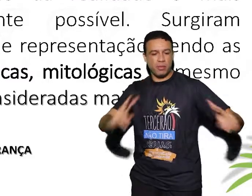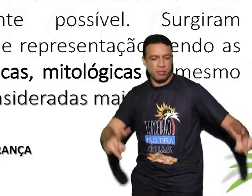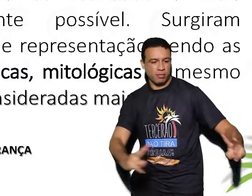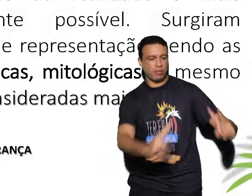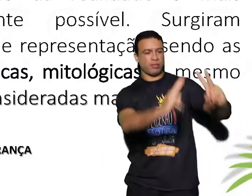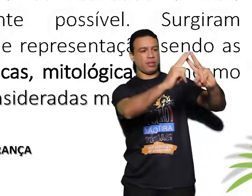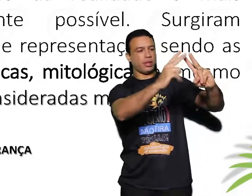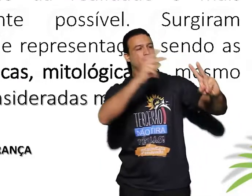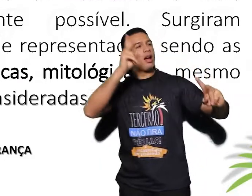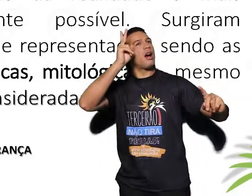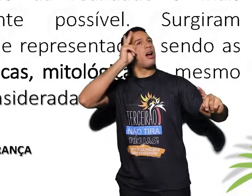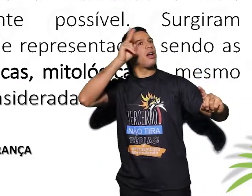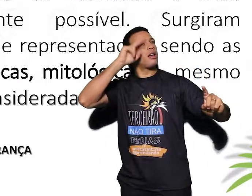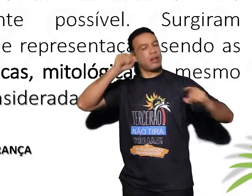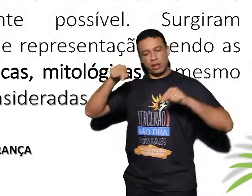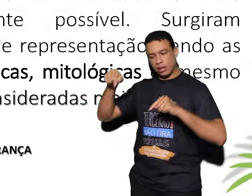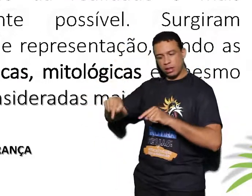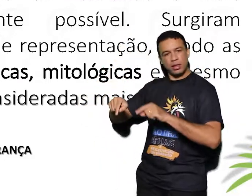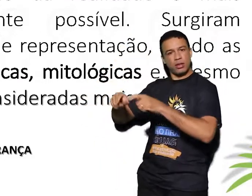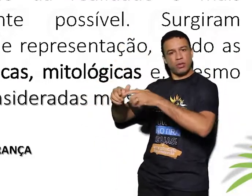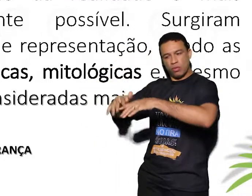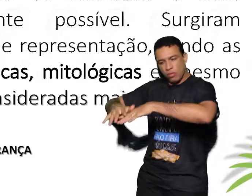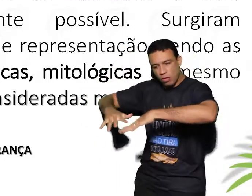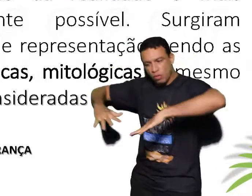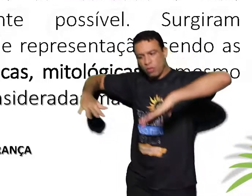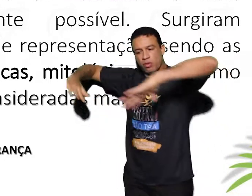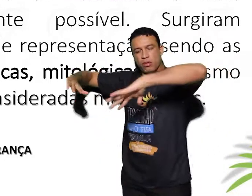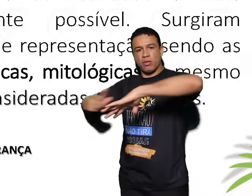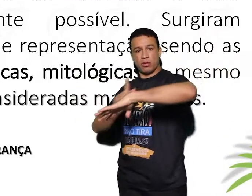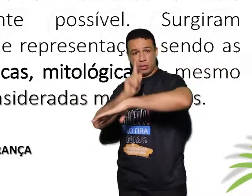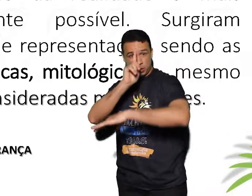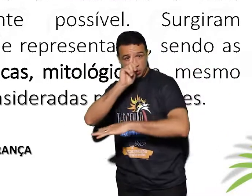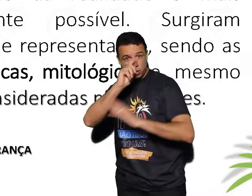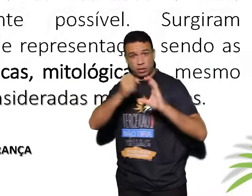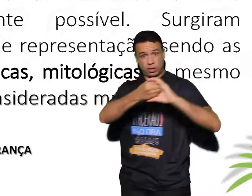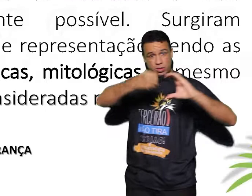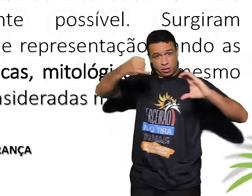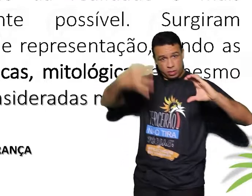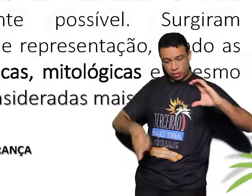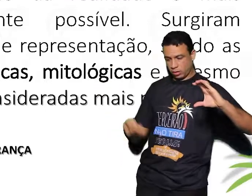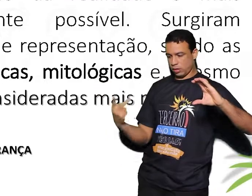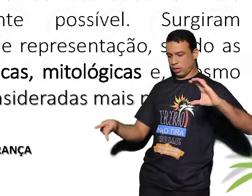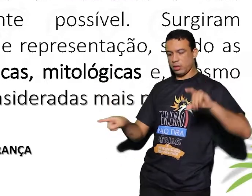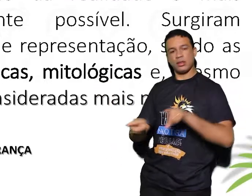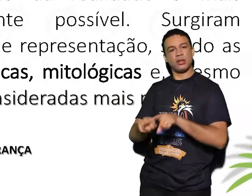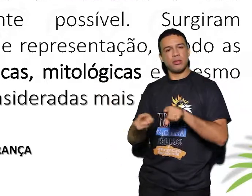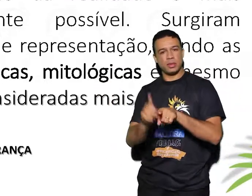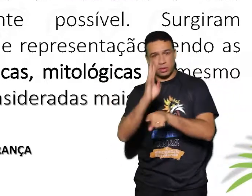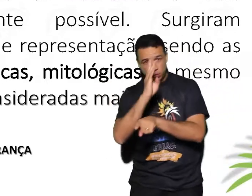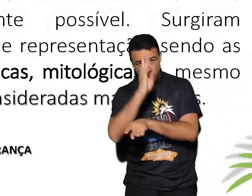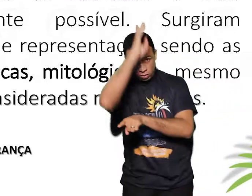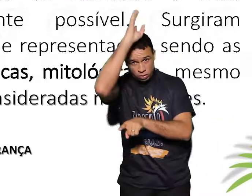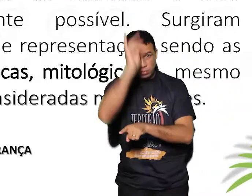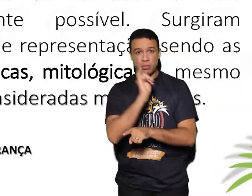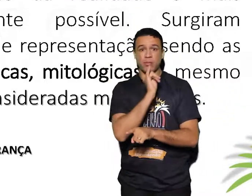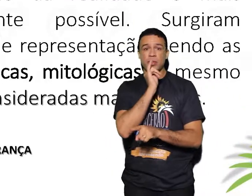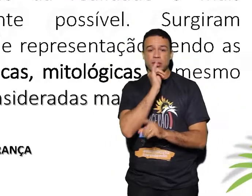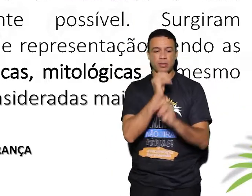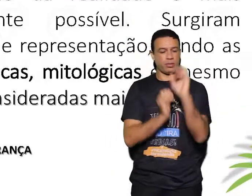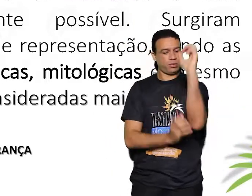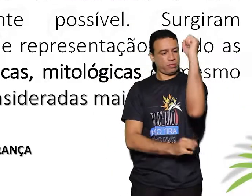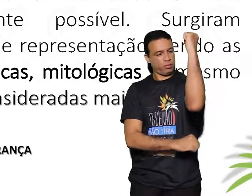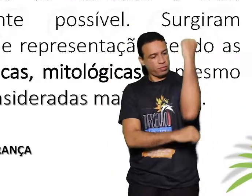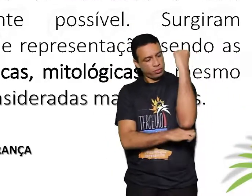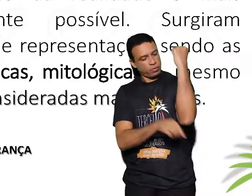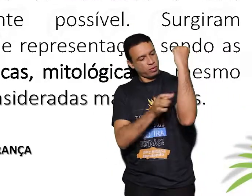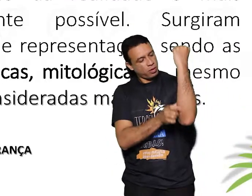grego, mas, na verdade, ele tem características tanto gregas quanto romanas, né, colunas, essa peça triangular que a gente chama de frontão,